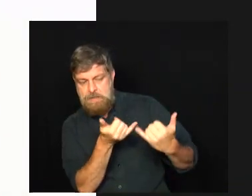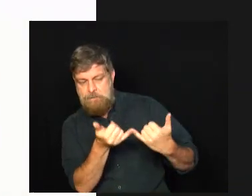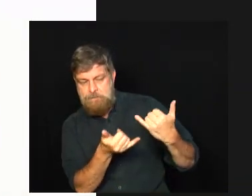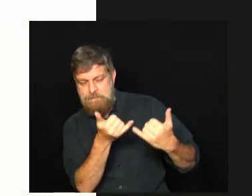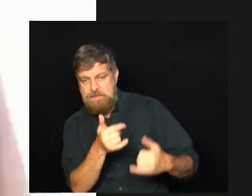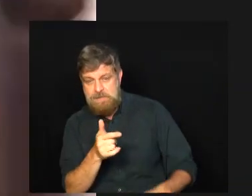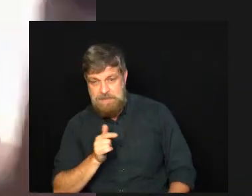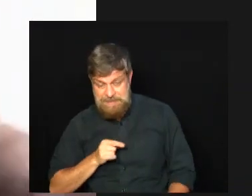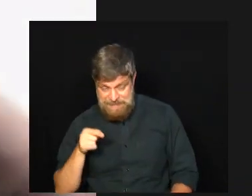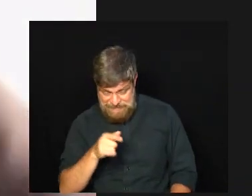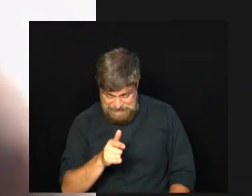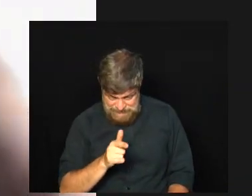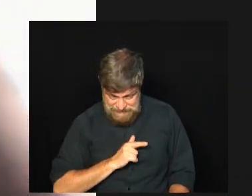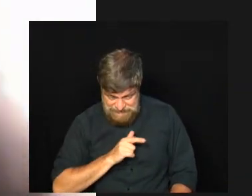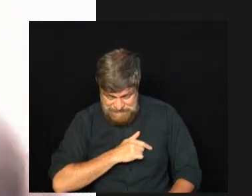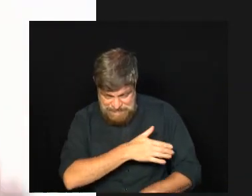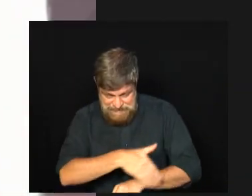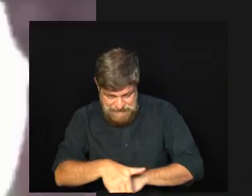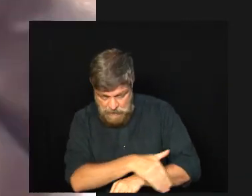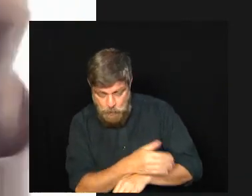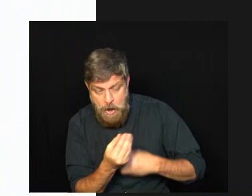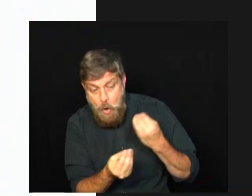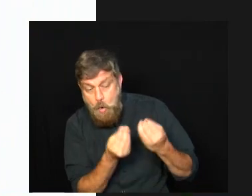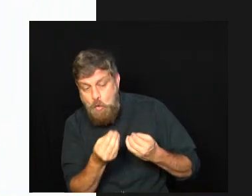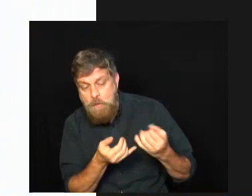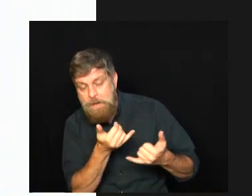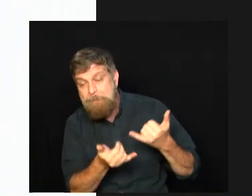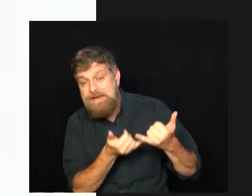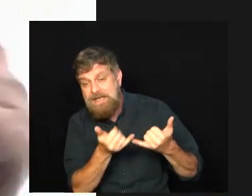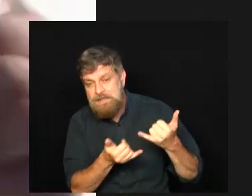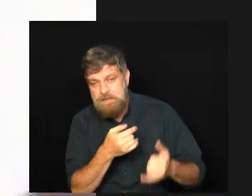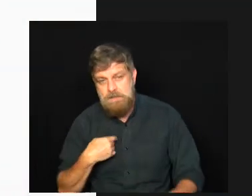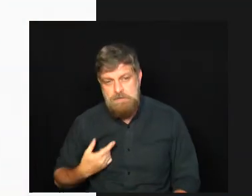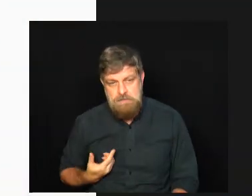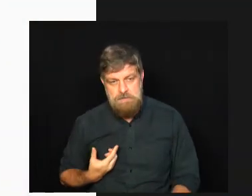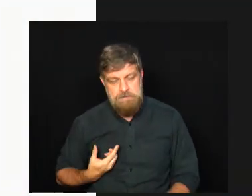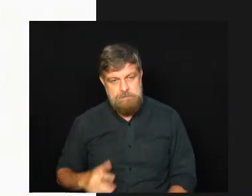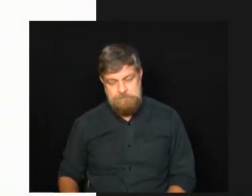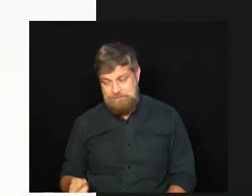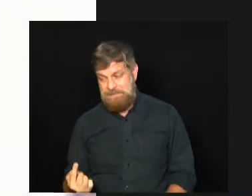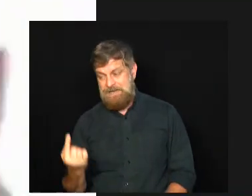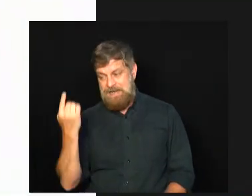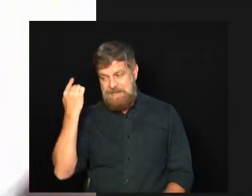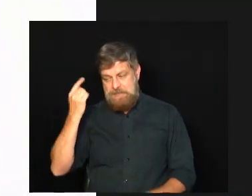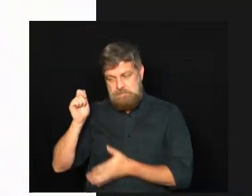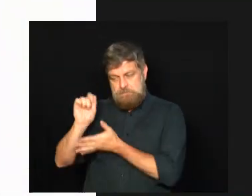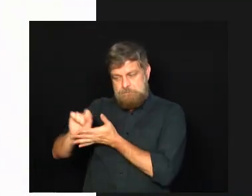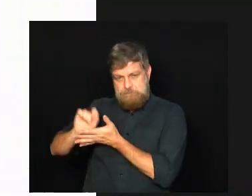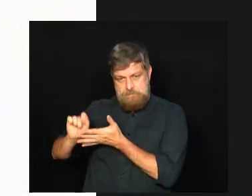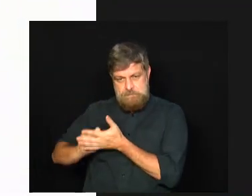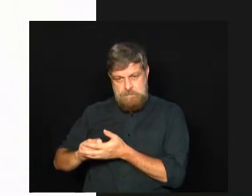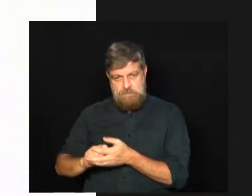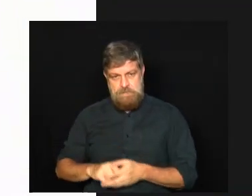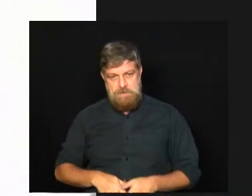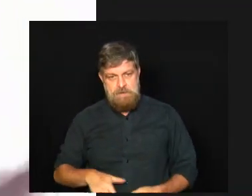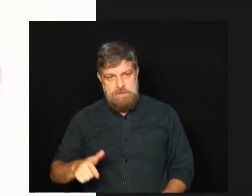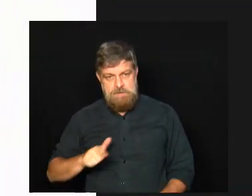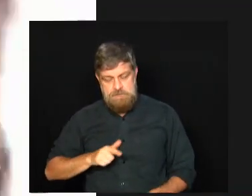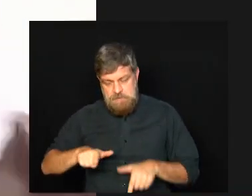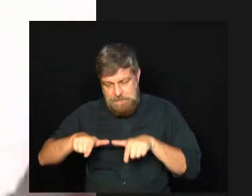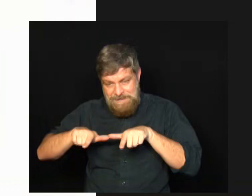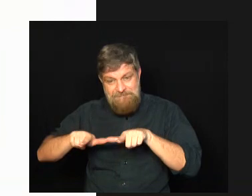onde havia brincadeira, que brincadeira era. Nós registramos, naquela época, era fita cassete, né?